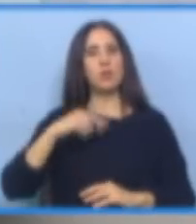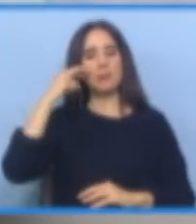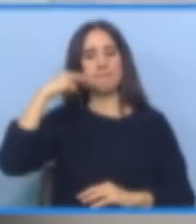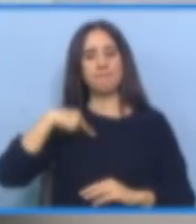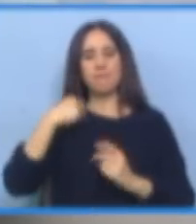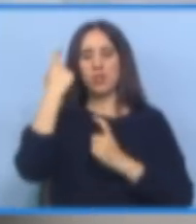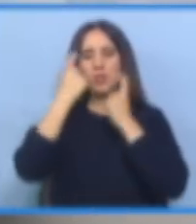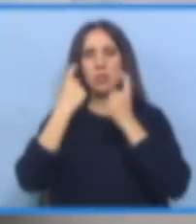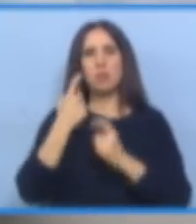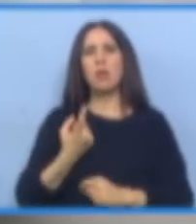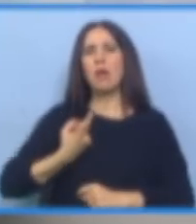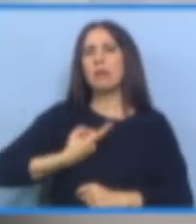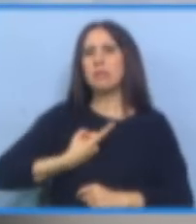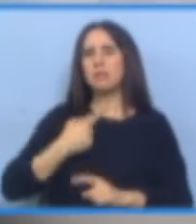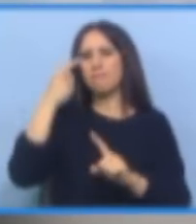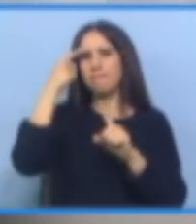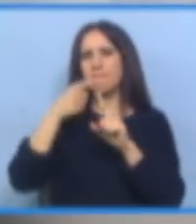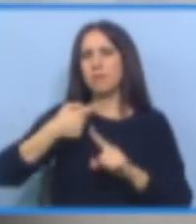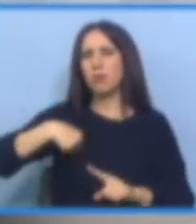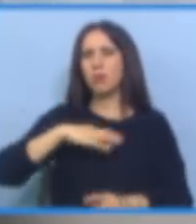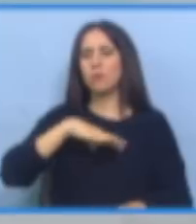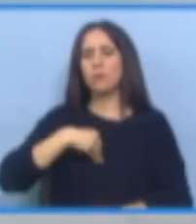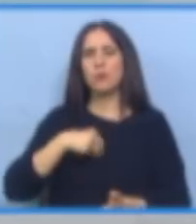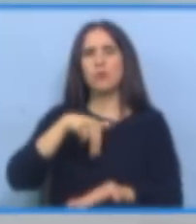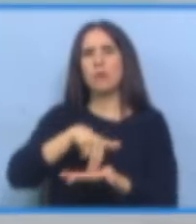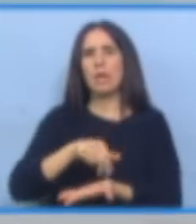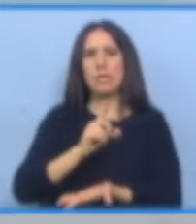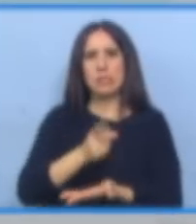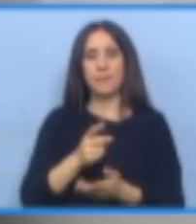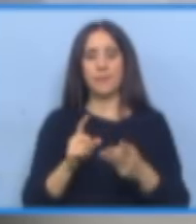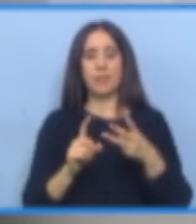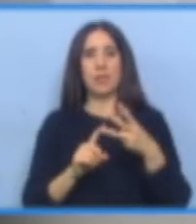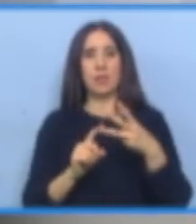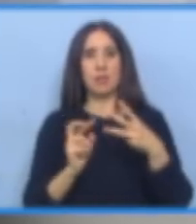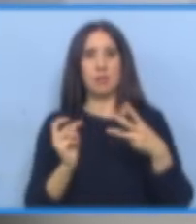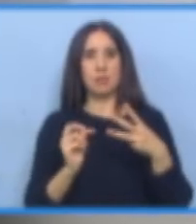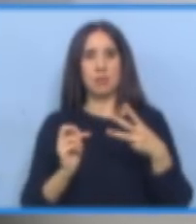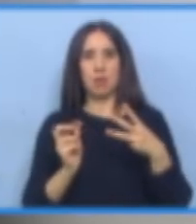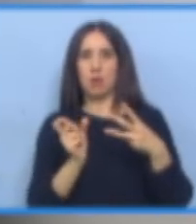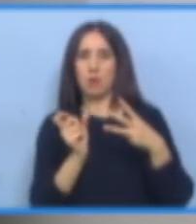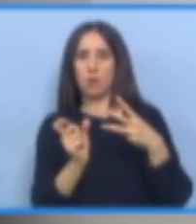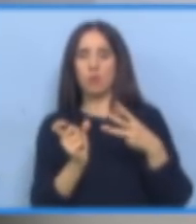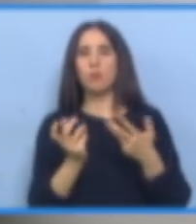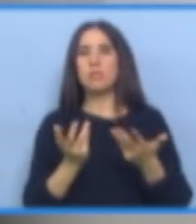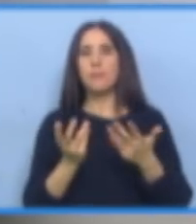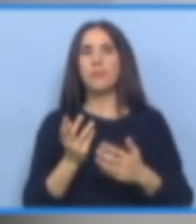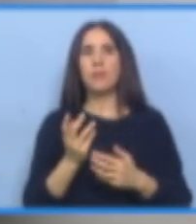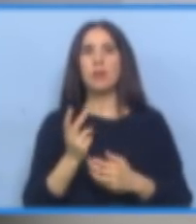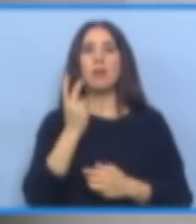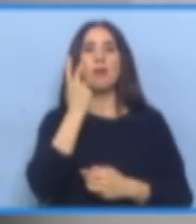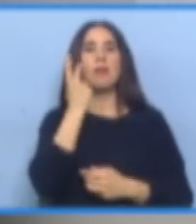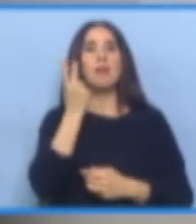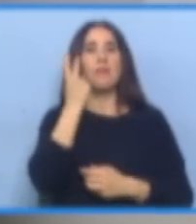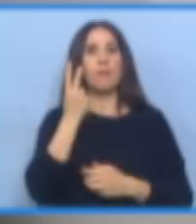nosso papel, a nossa missão neste mundo. E uma terceira palavra, que é a vida,